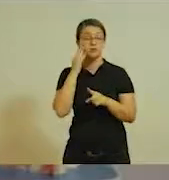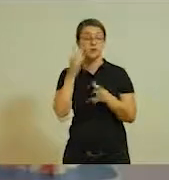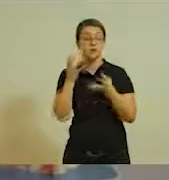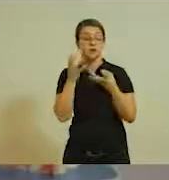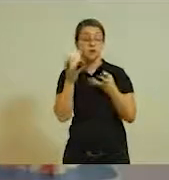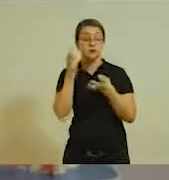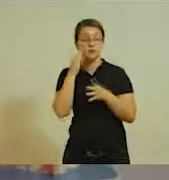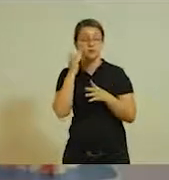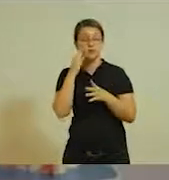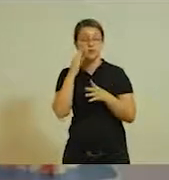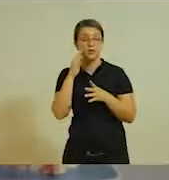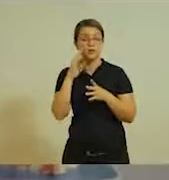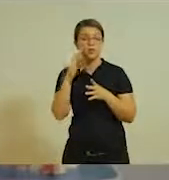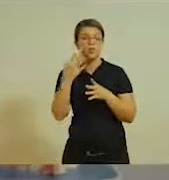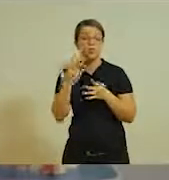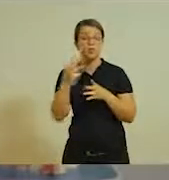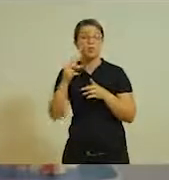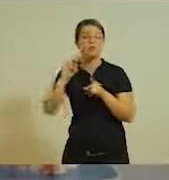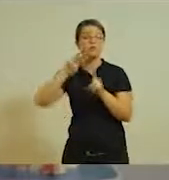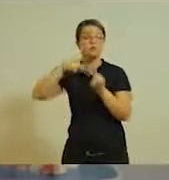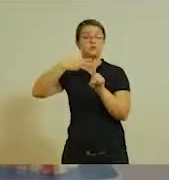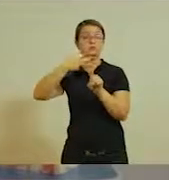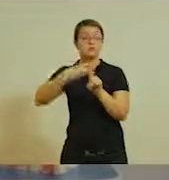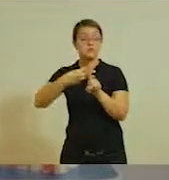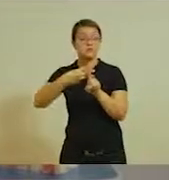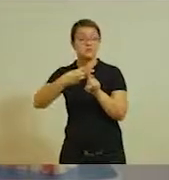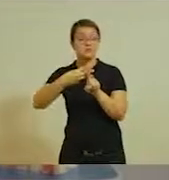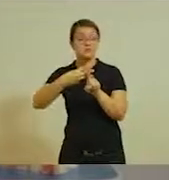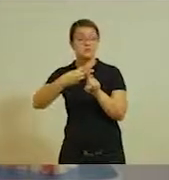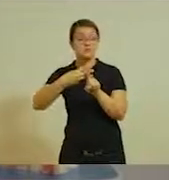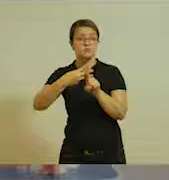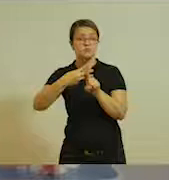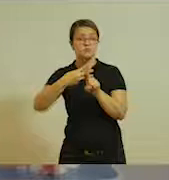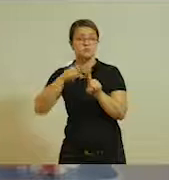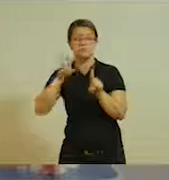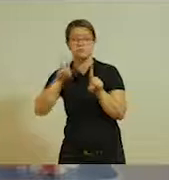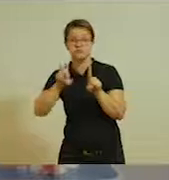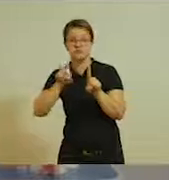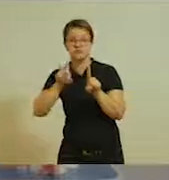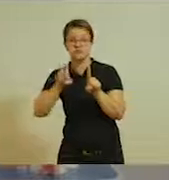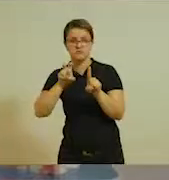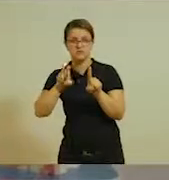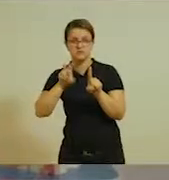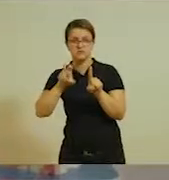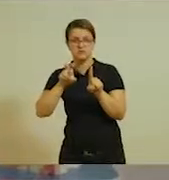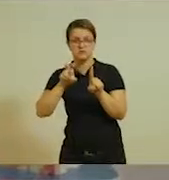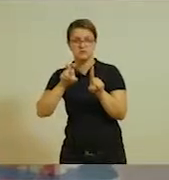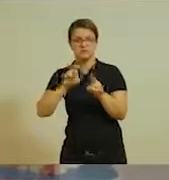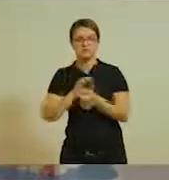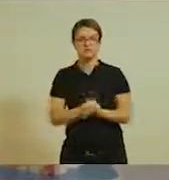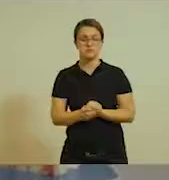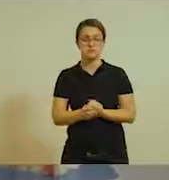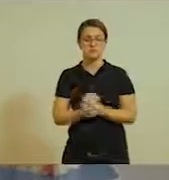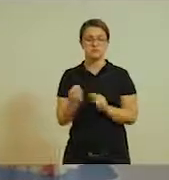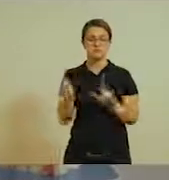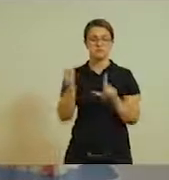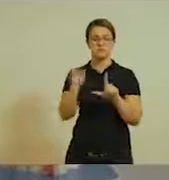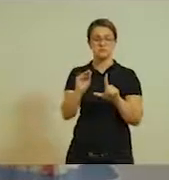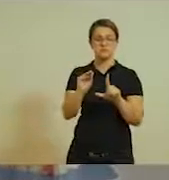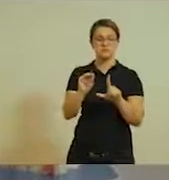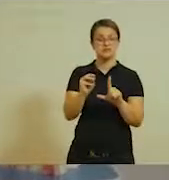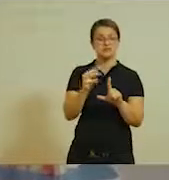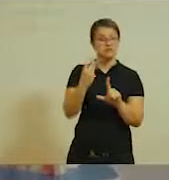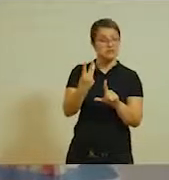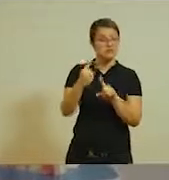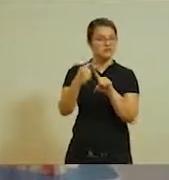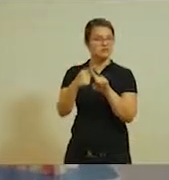seja, eu quero saber qual é o triplo, ou seja, 3 vezes o número 5. Então, vai colocar aqui